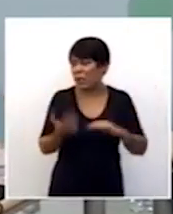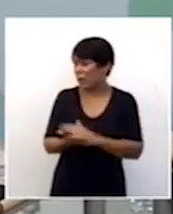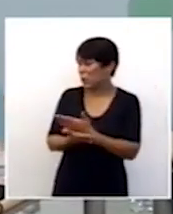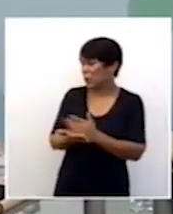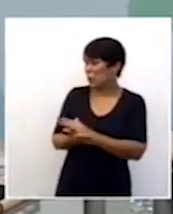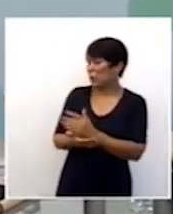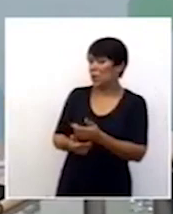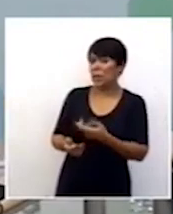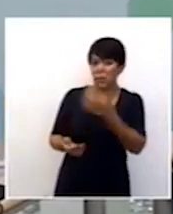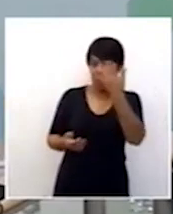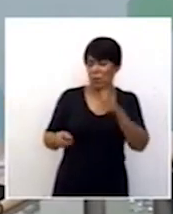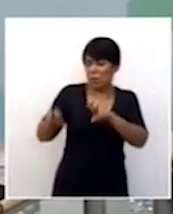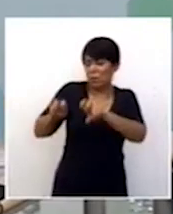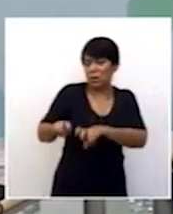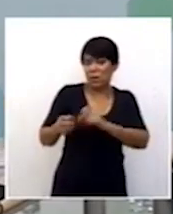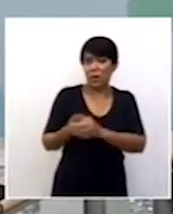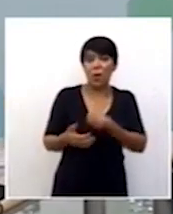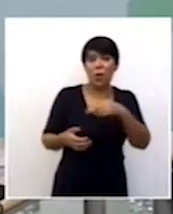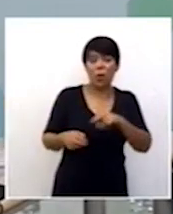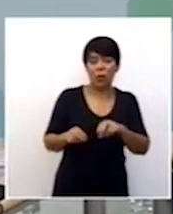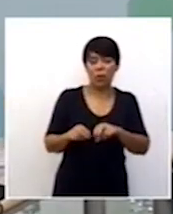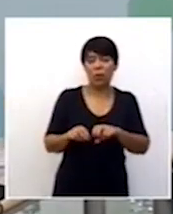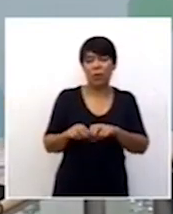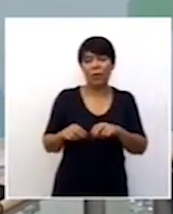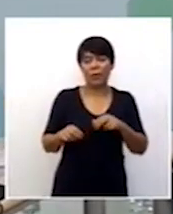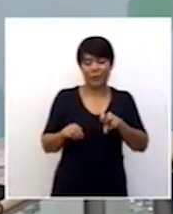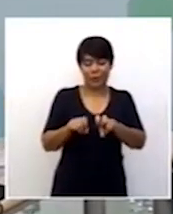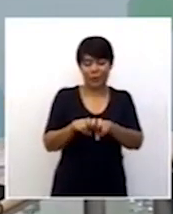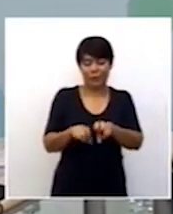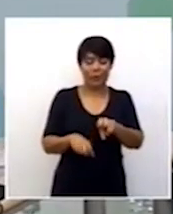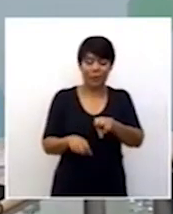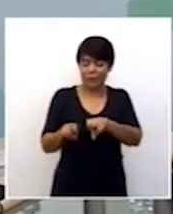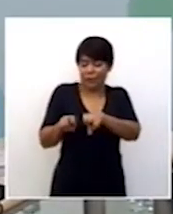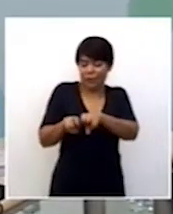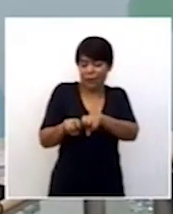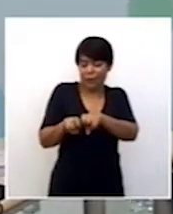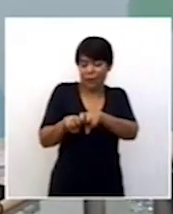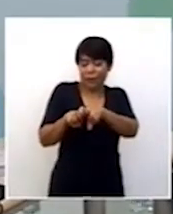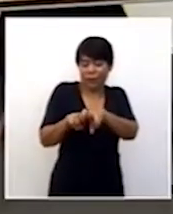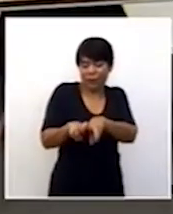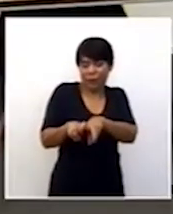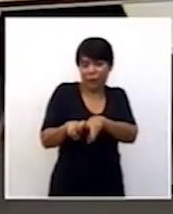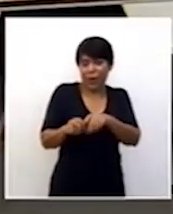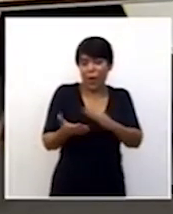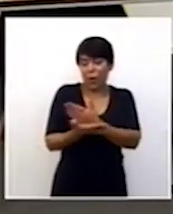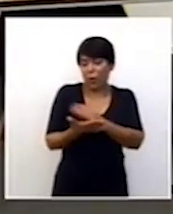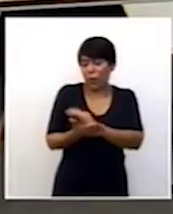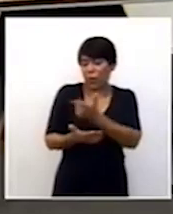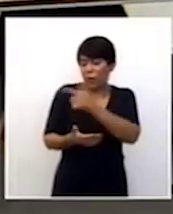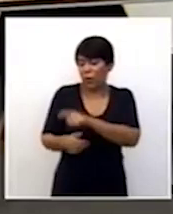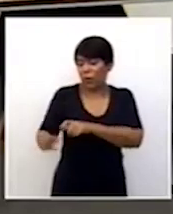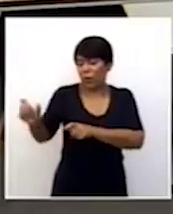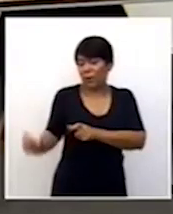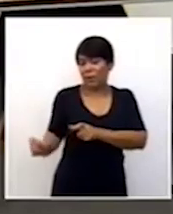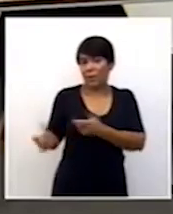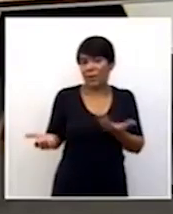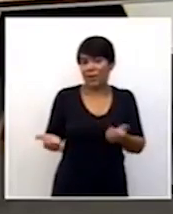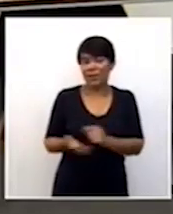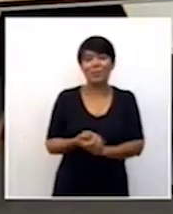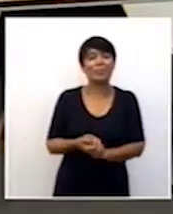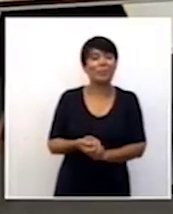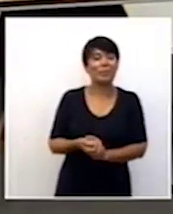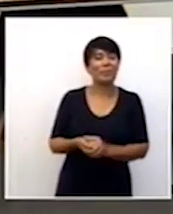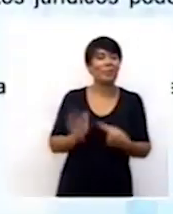para sentar. Cigarro, acredito que não exista mais, graças Pois é. Aí na tela a gente tem